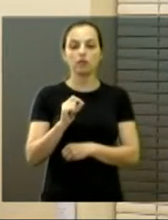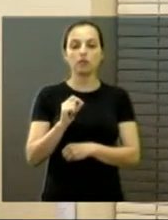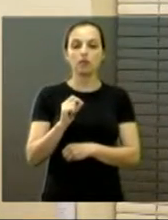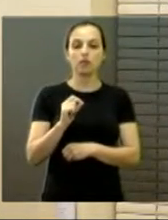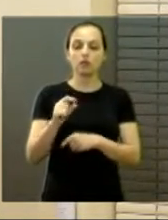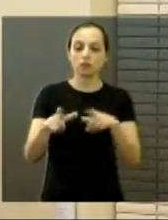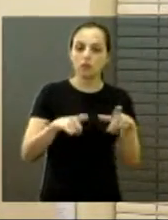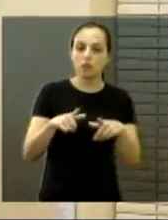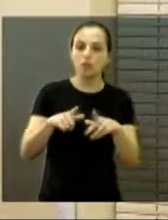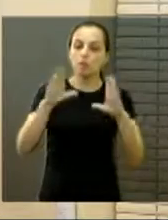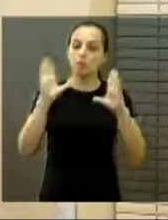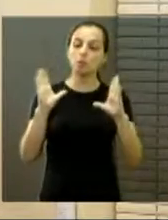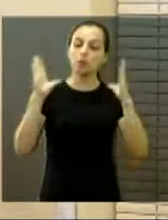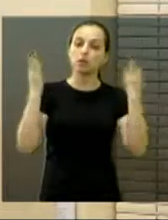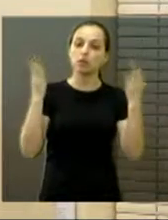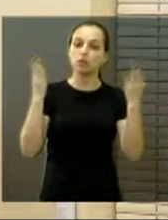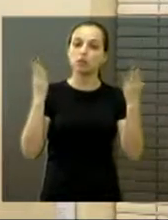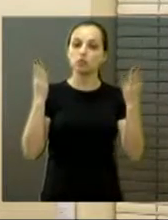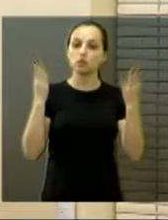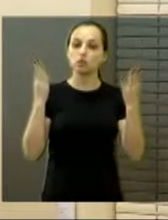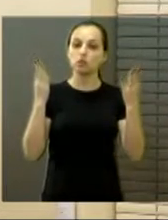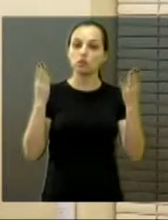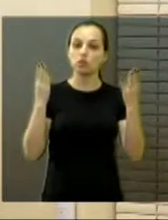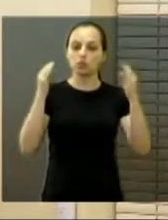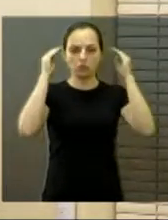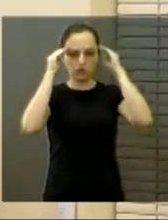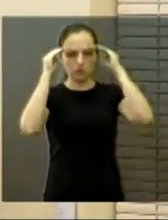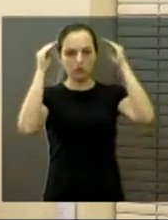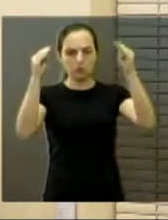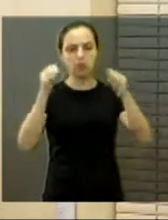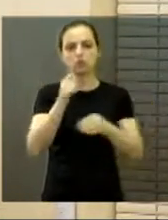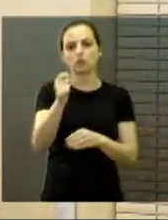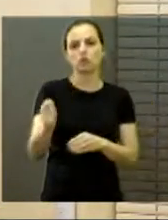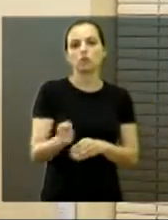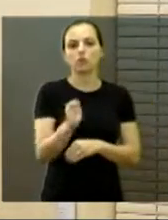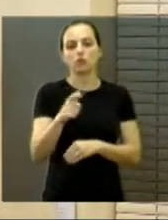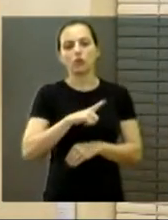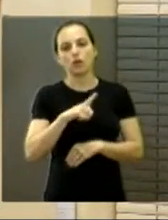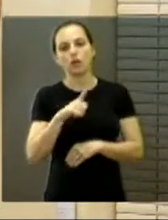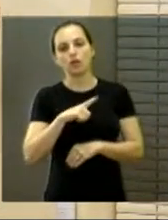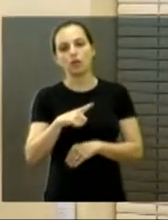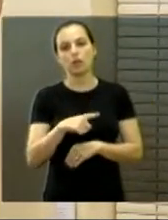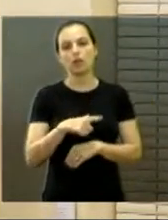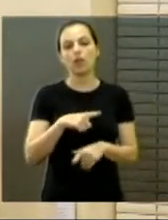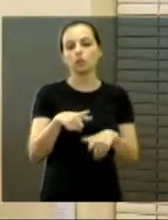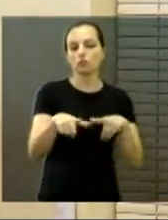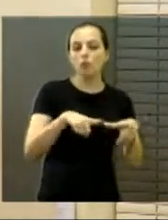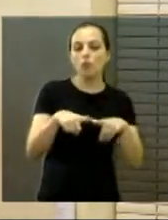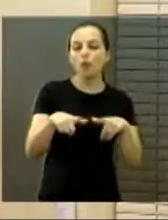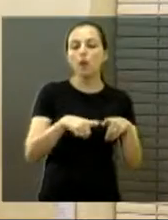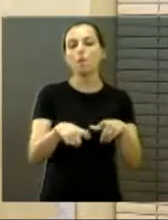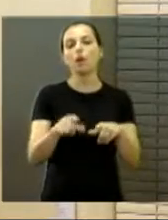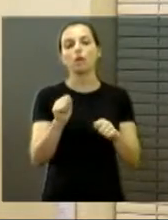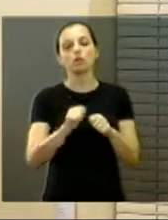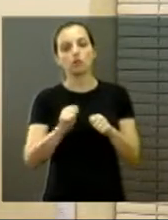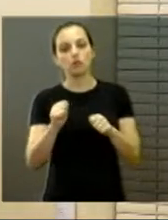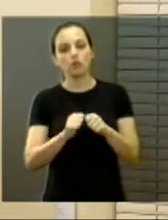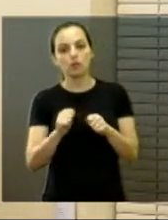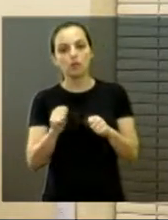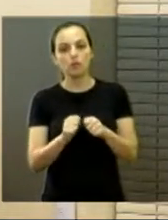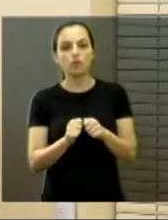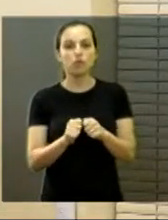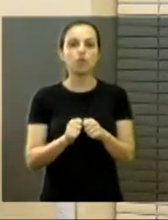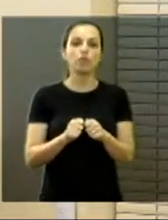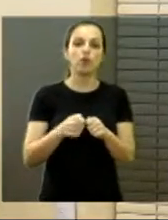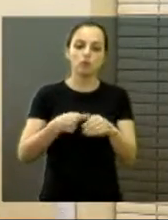fundamento para ser homenageada e receber todo o respeito que a cidade lhe deve, dentro das suas atribuições, do trabalho que faz à